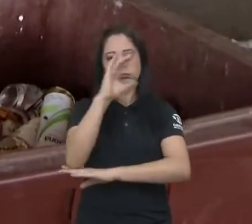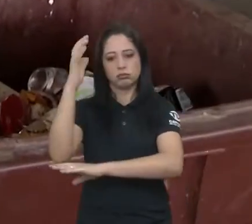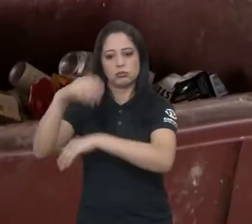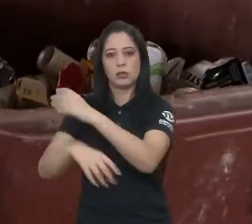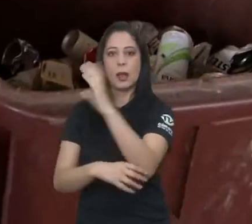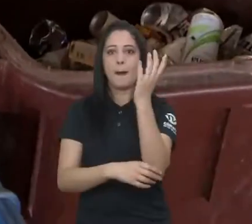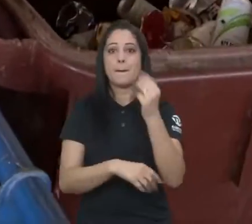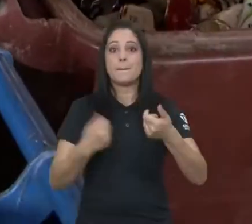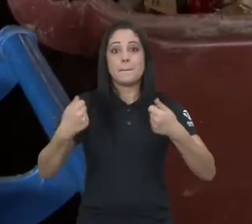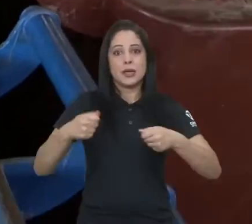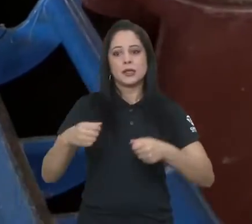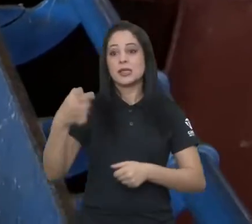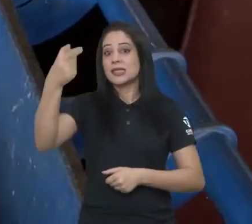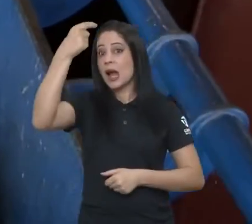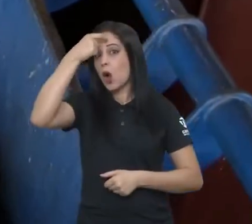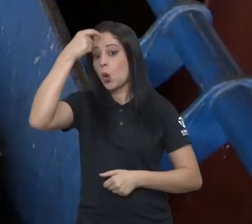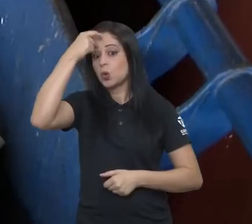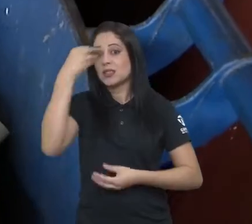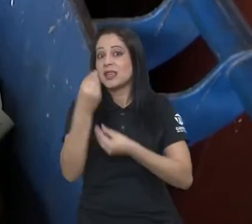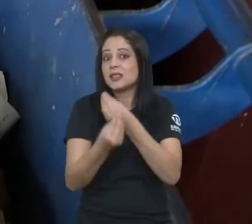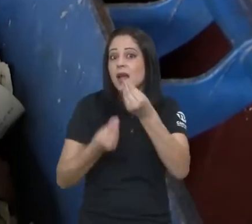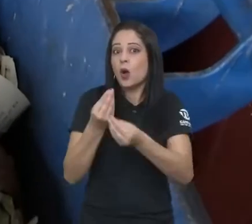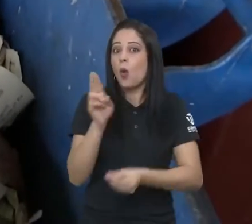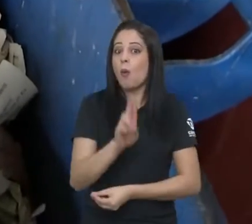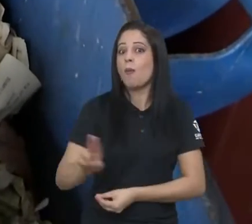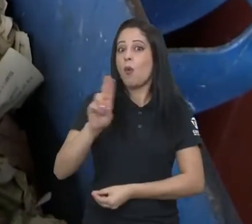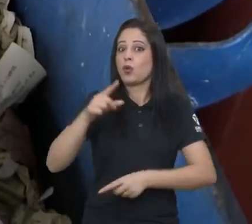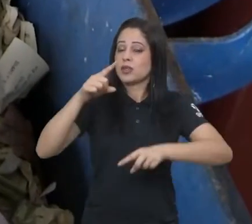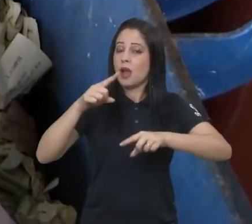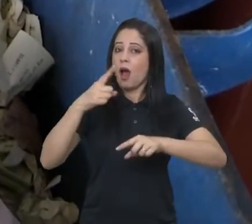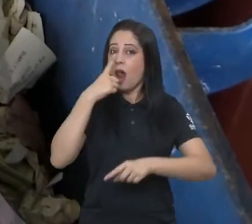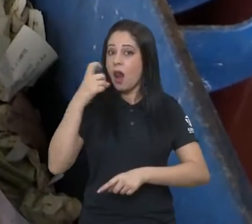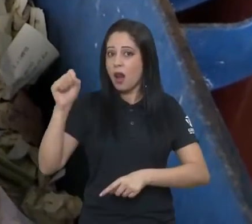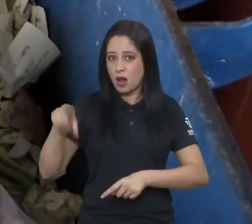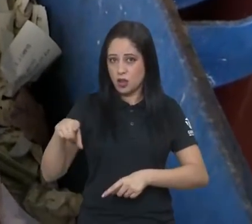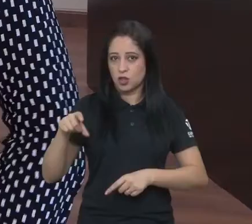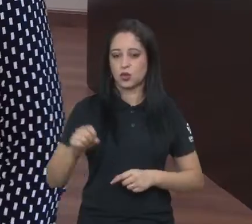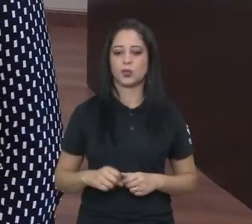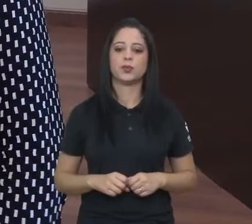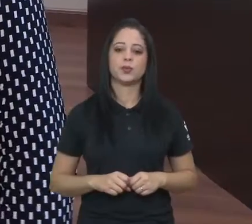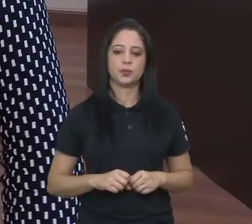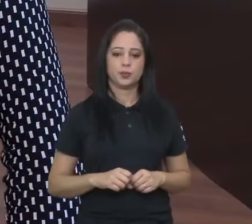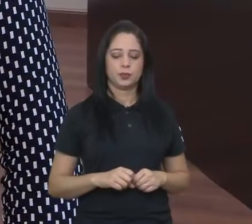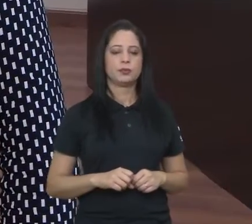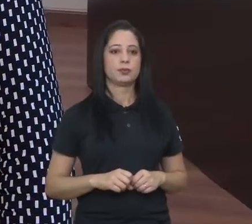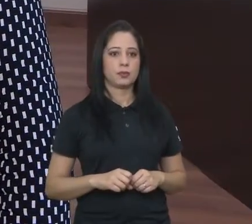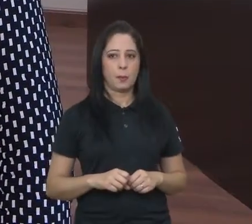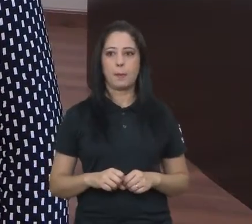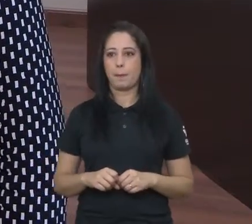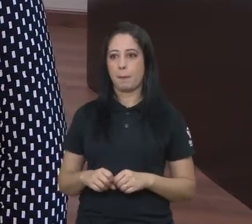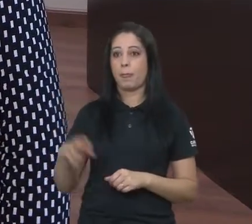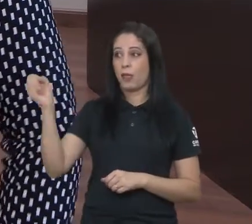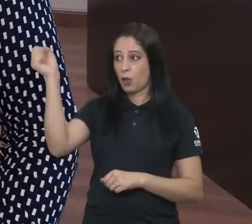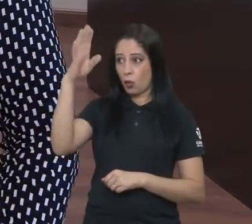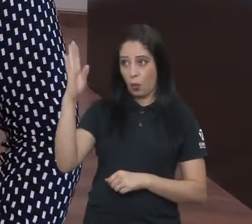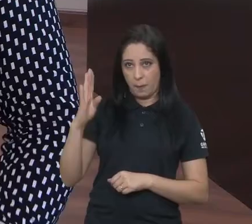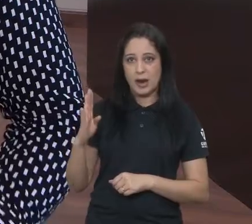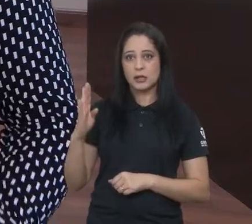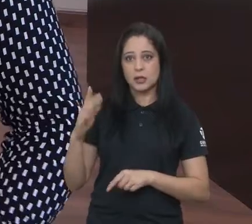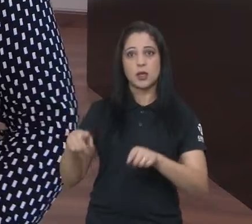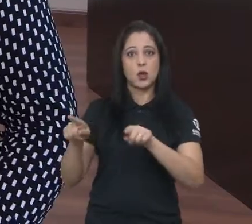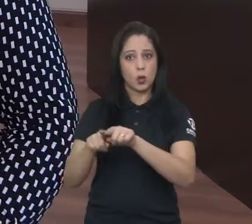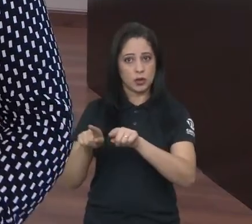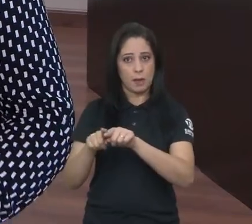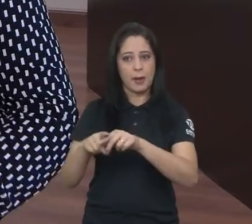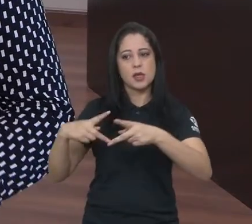e conscientizar sobre a necessidade do reaproveitamento dos resíduos sólidos. Olha, eu acho que o Brasil como um todo e